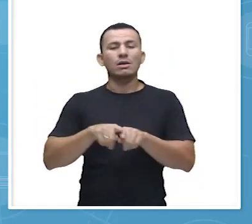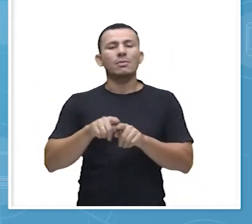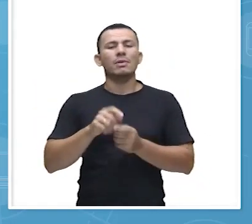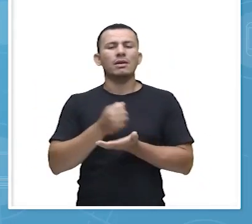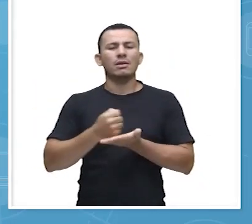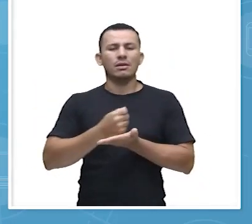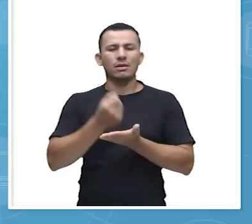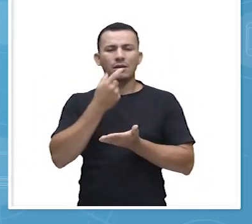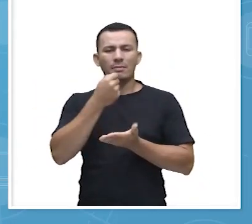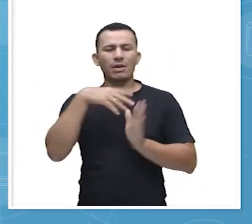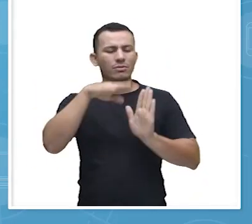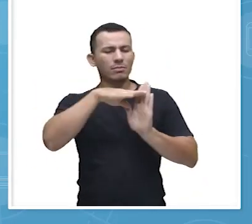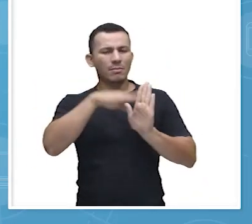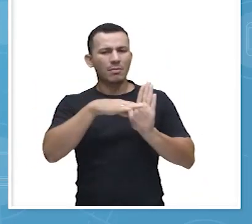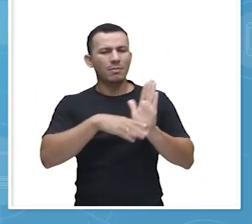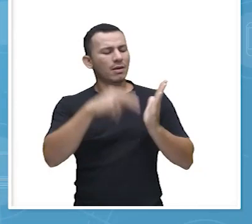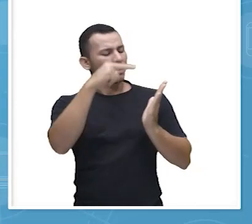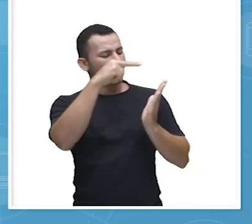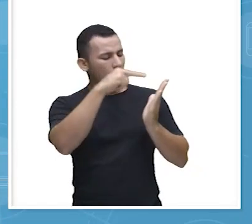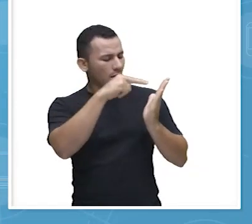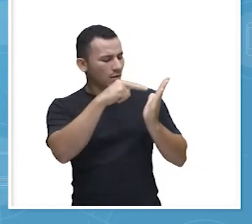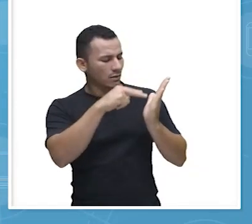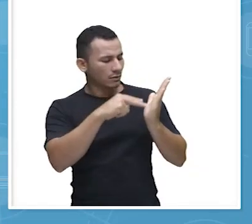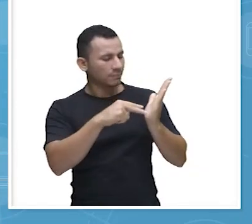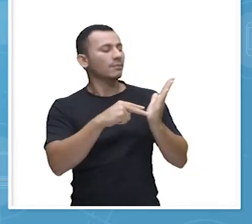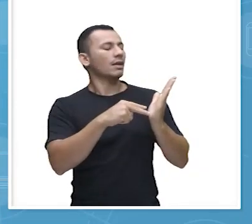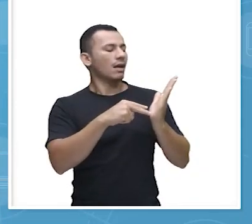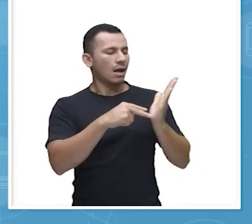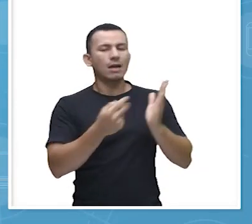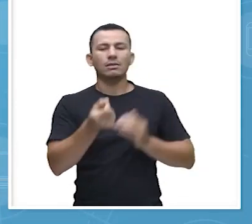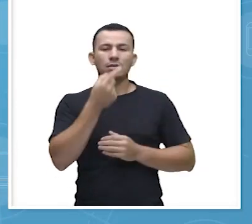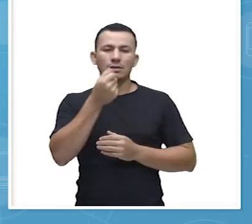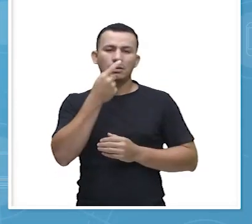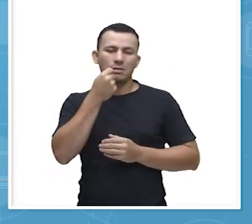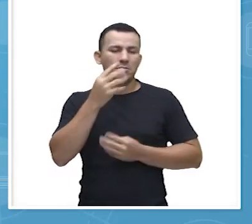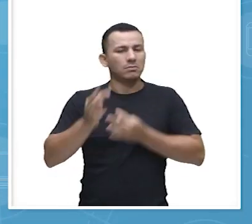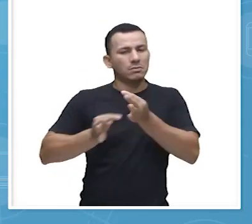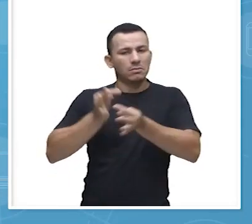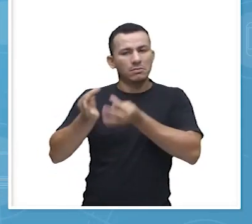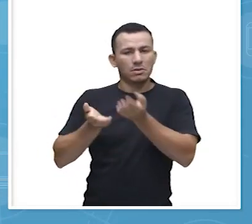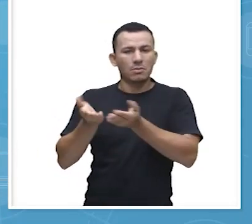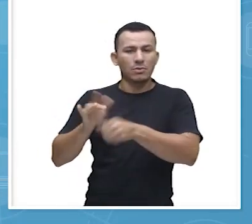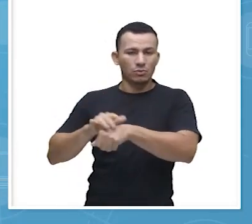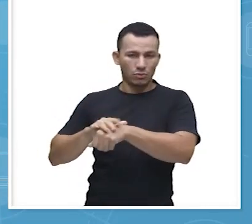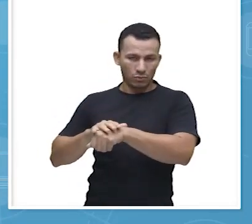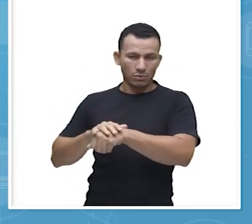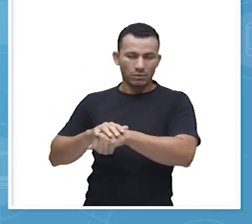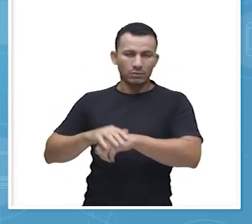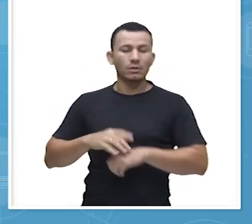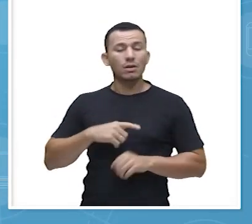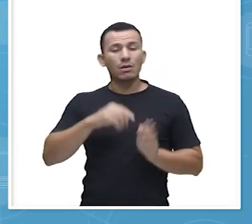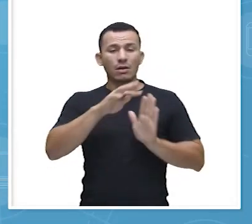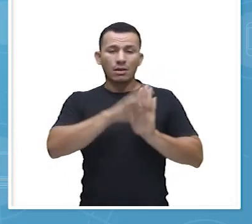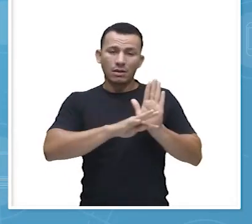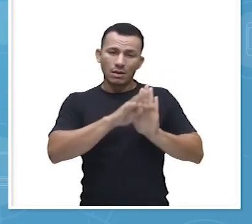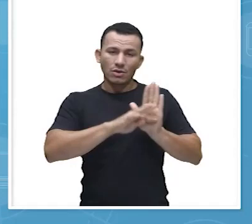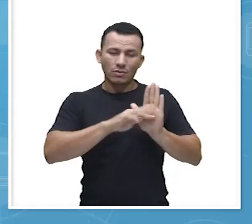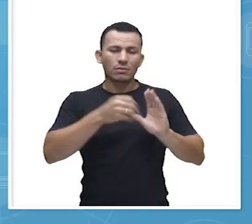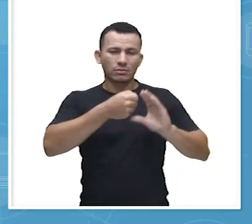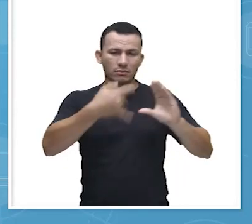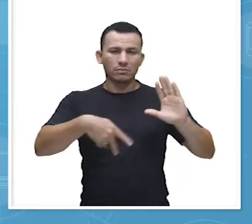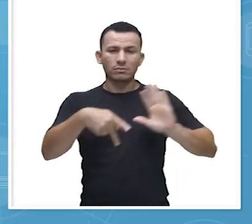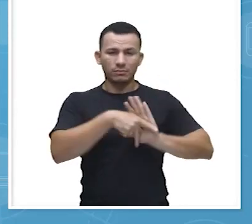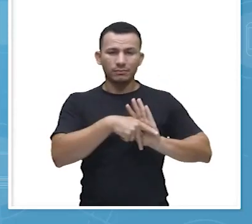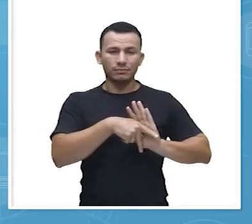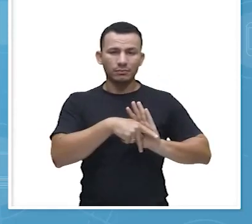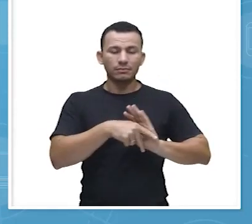como eu vou tomar a medicação para me tratar de alguma doença. Então, são textos que têm essa característica. E é justamente o que